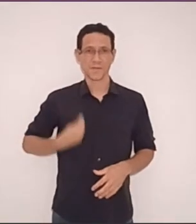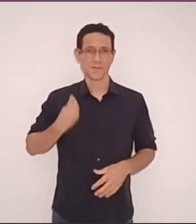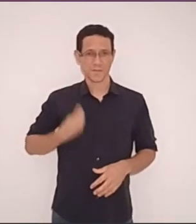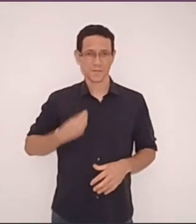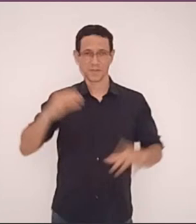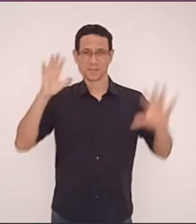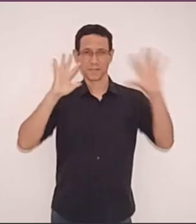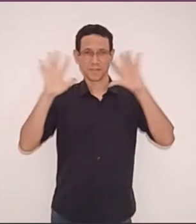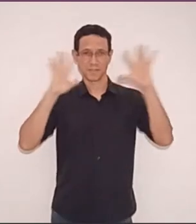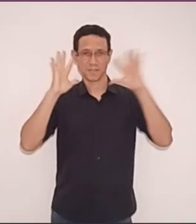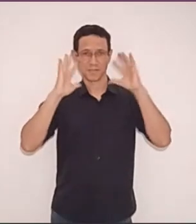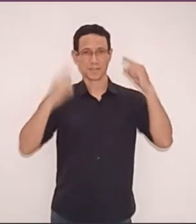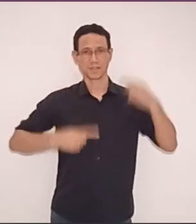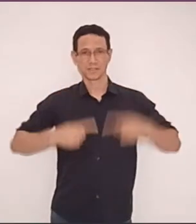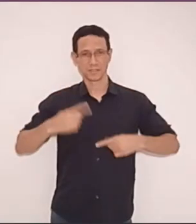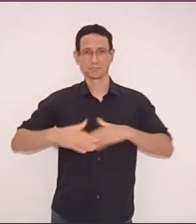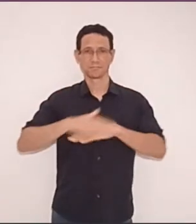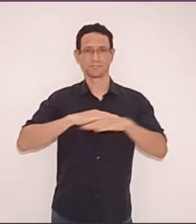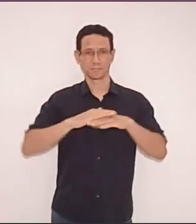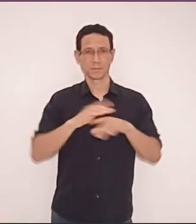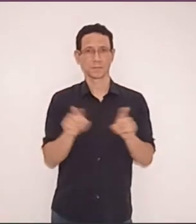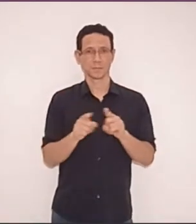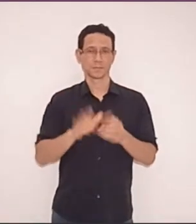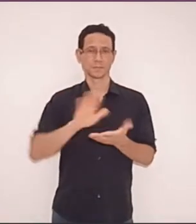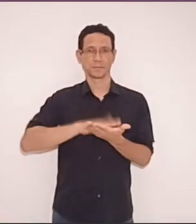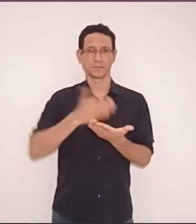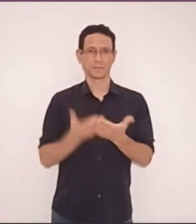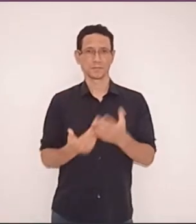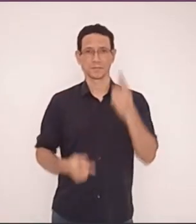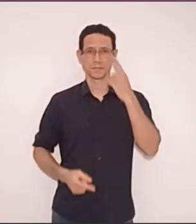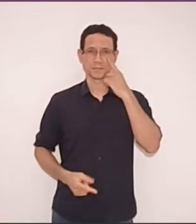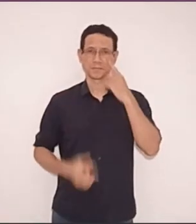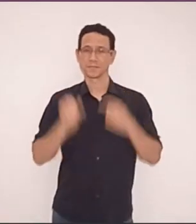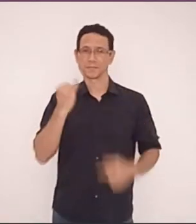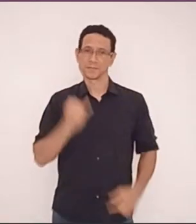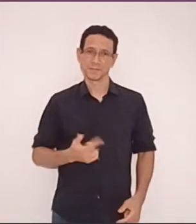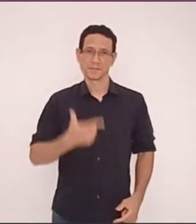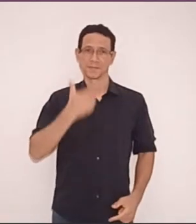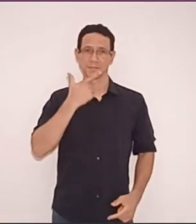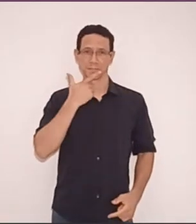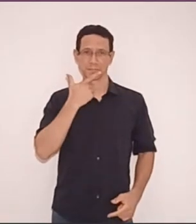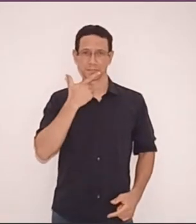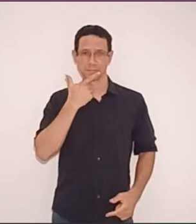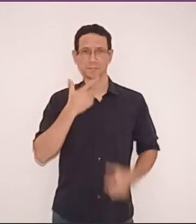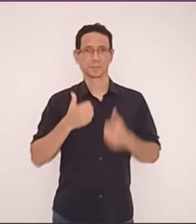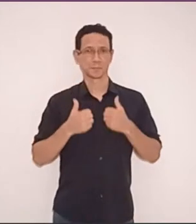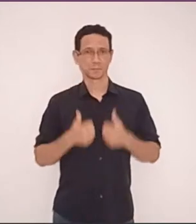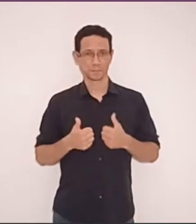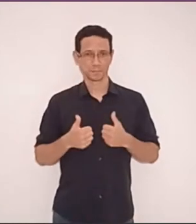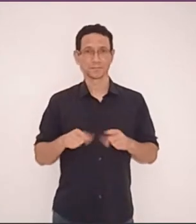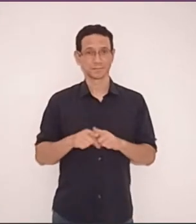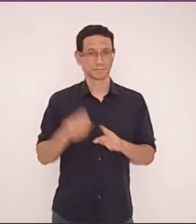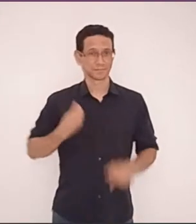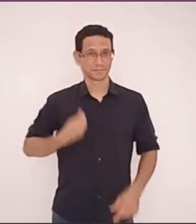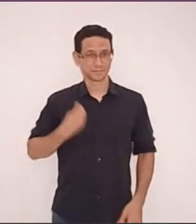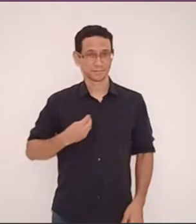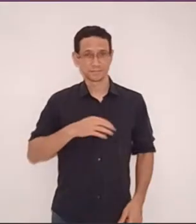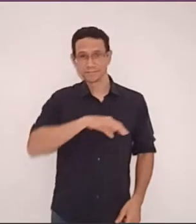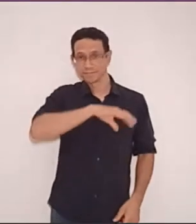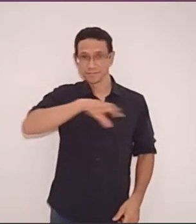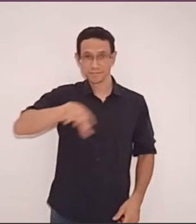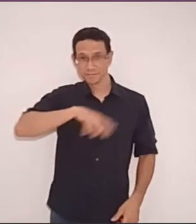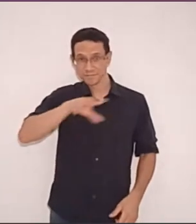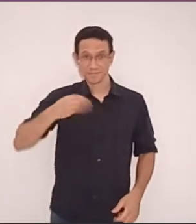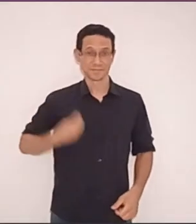das reflexões e discussões agradecer também aos intérpretes Edson Guedes já agradecemos a presença de todos